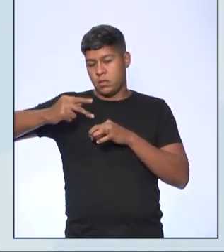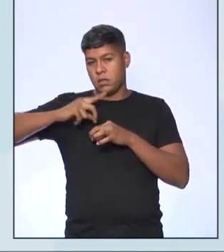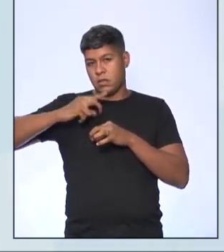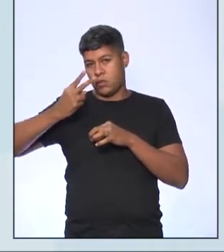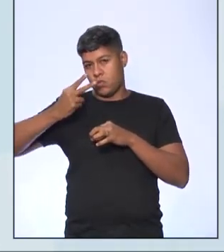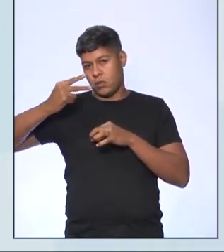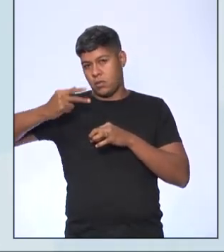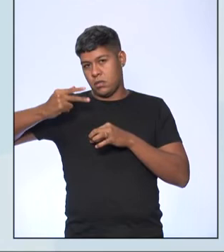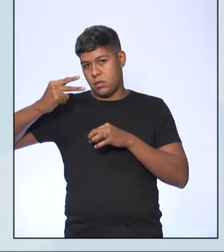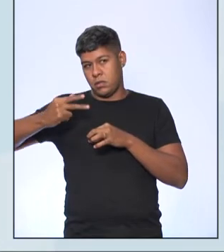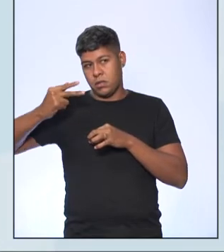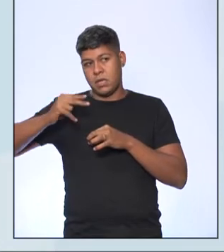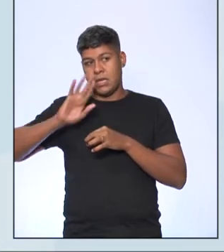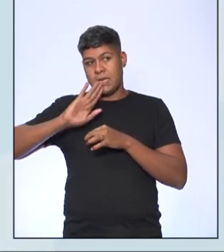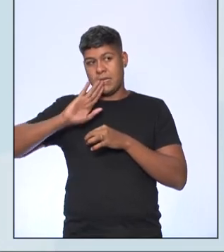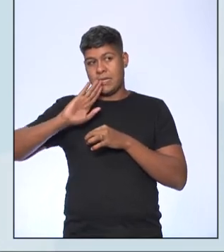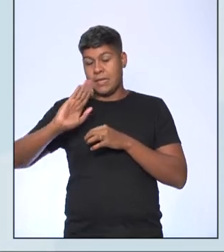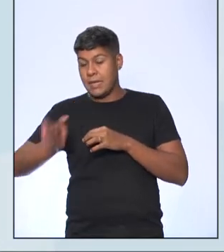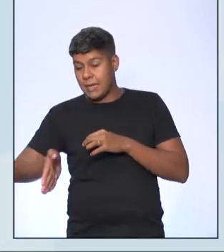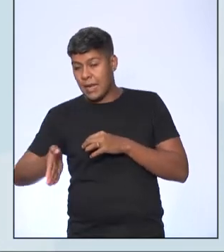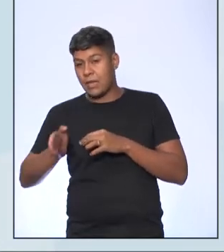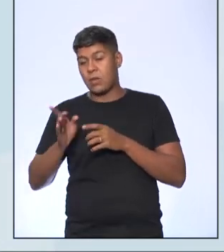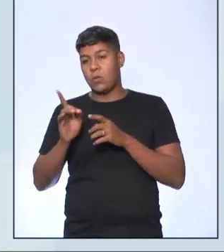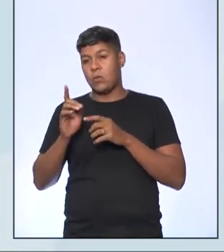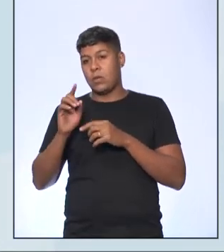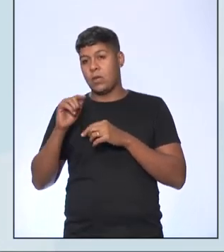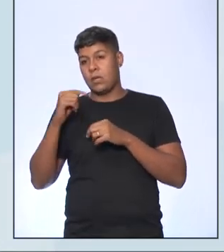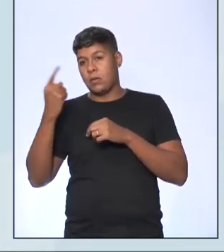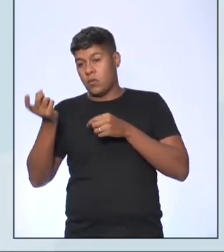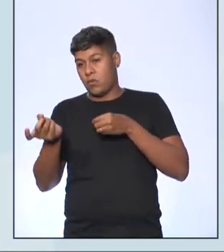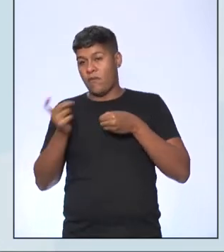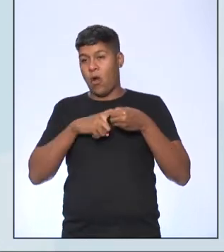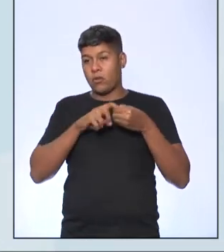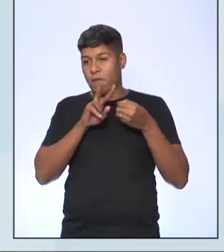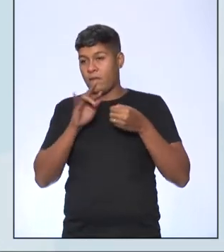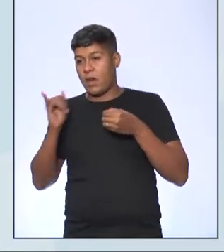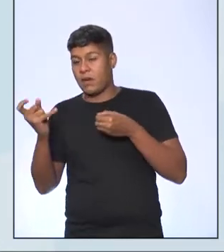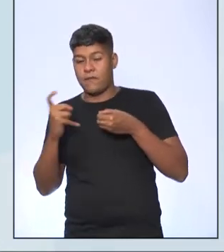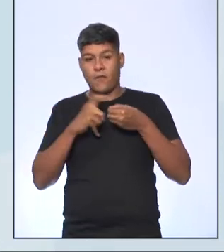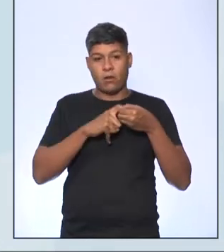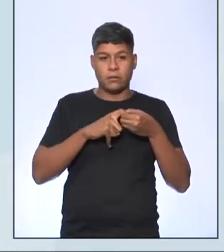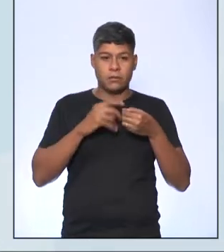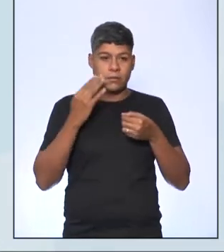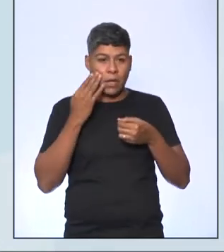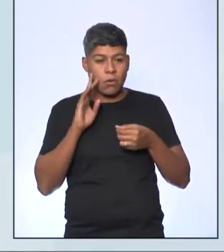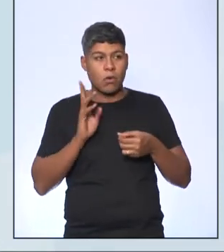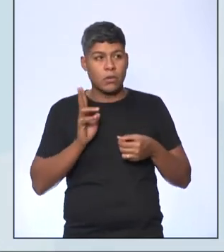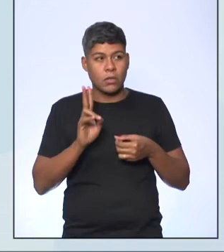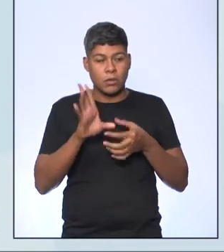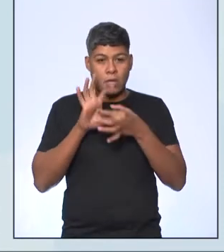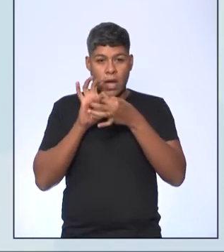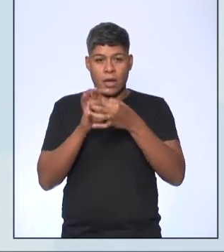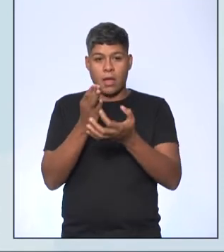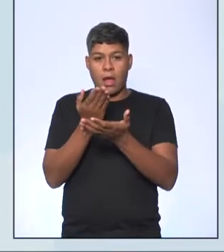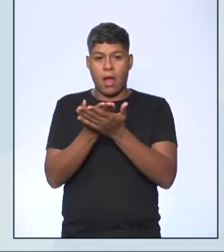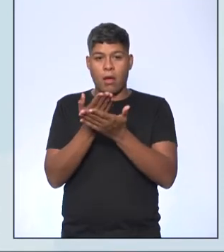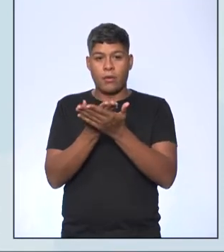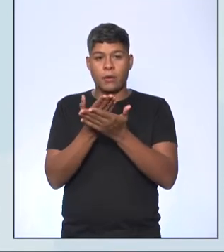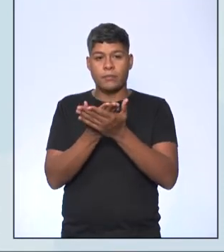duas setas, no sentido direto e no sentido inverso, beleza? Tá? Então, para dar continuidade na nossa